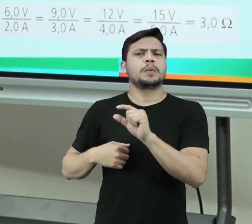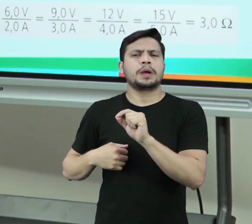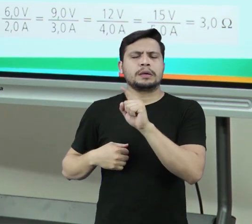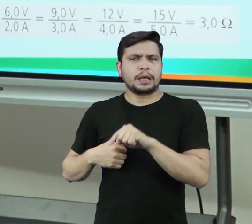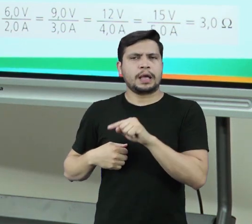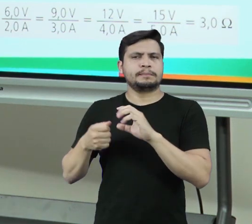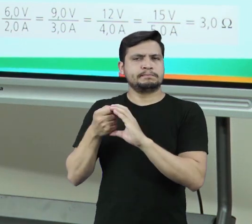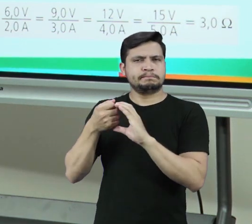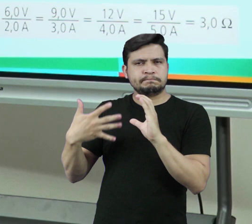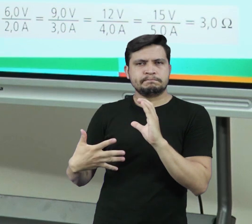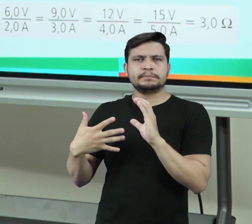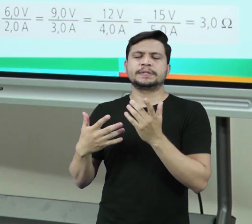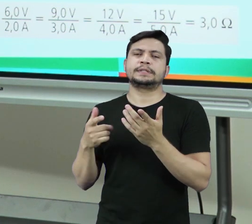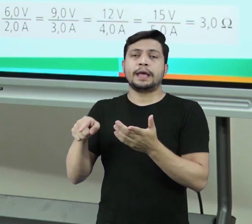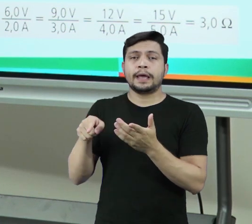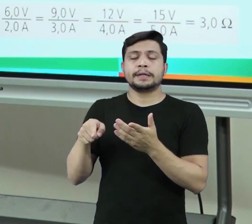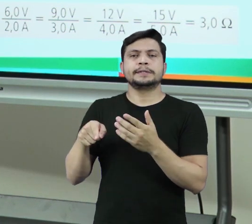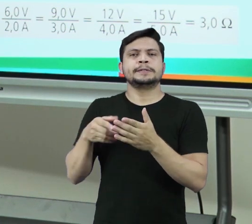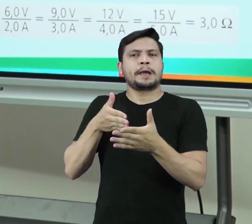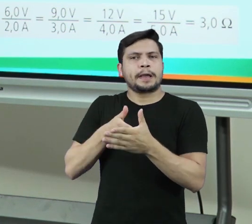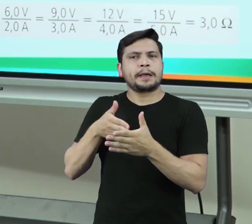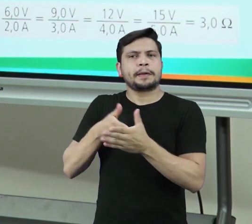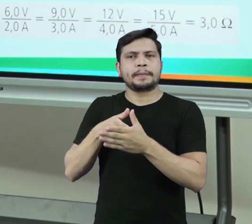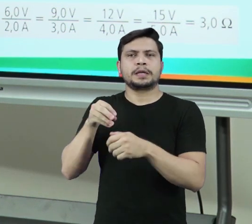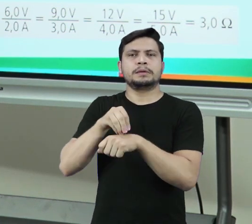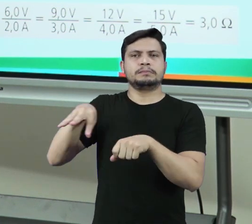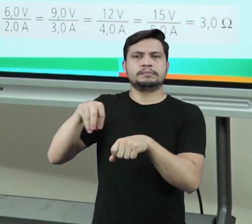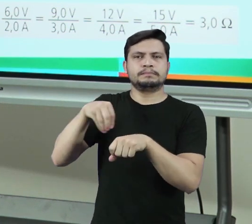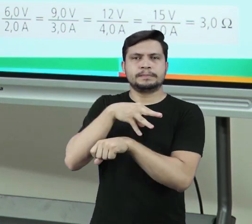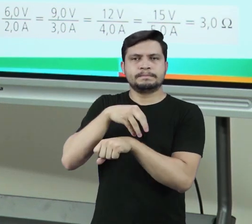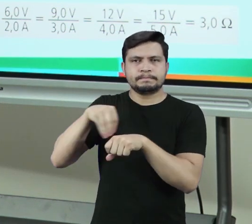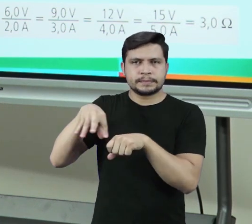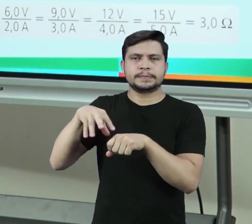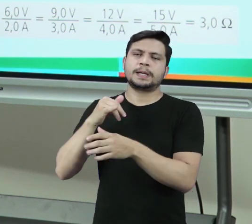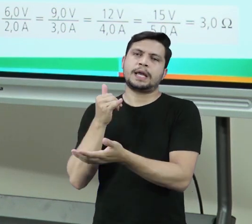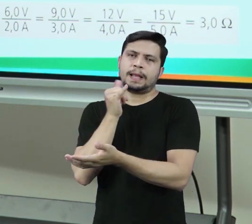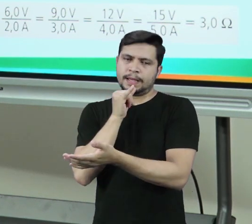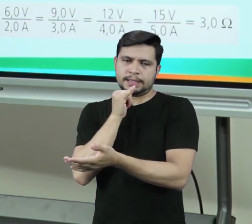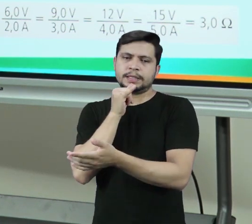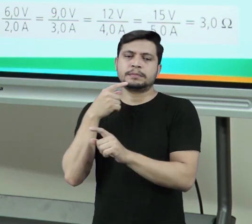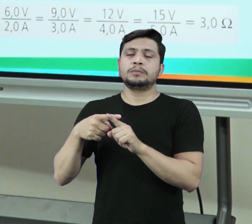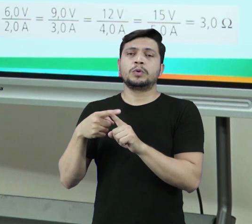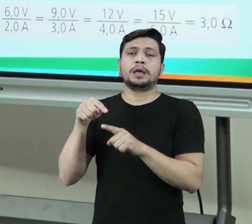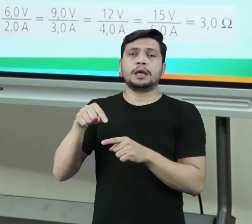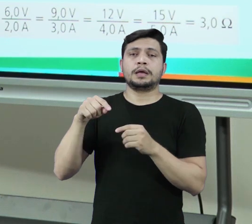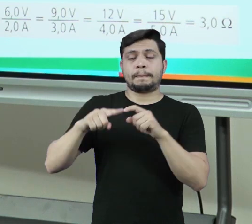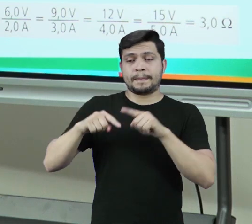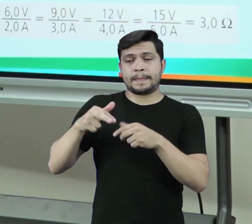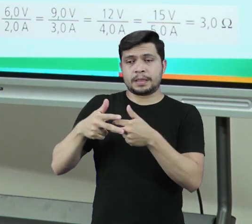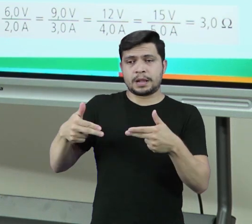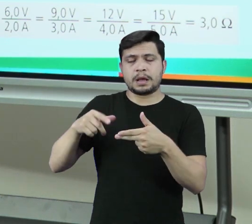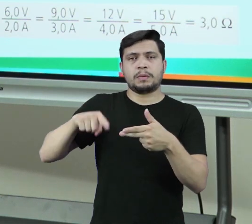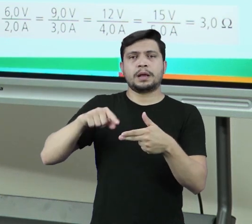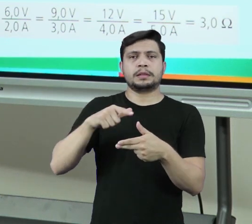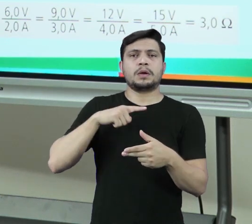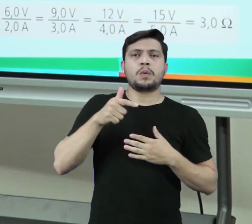corrente elétrica à medida que esse material, no caso, ele é submetido a uma outra quantidade física muito conhecida, que seria